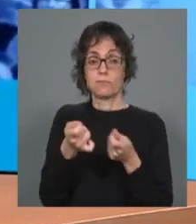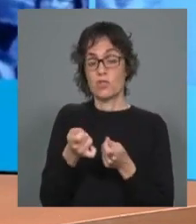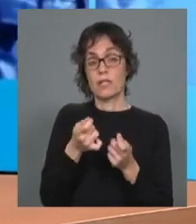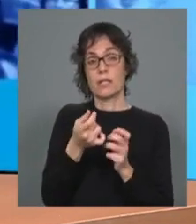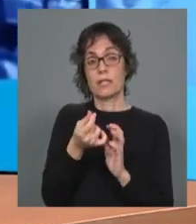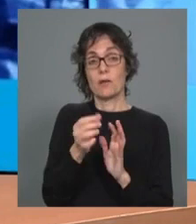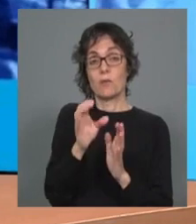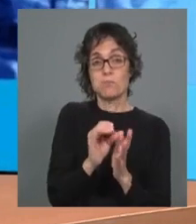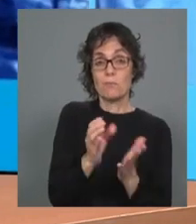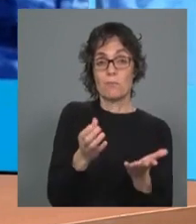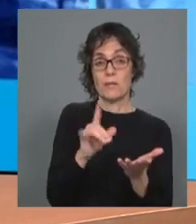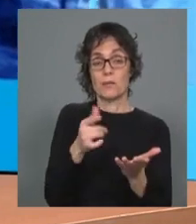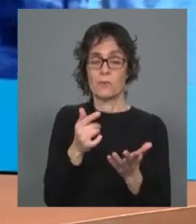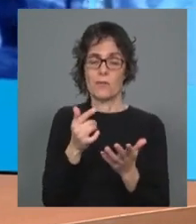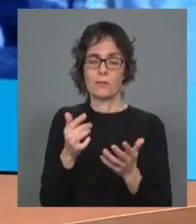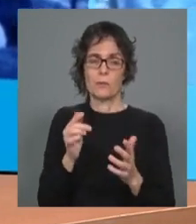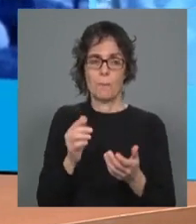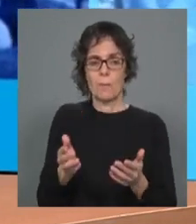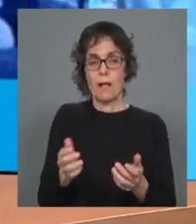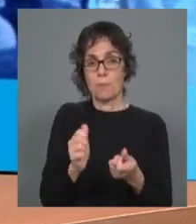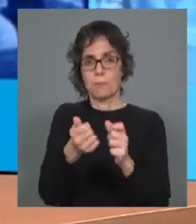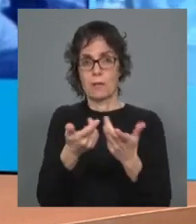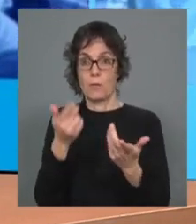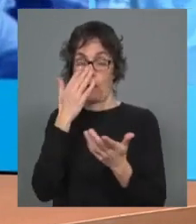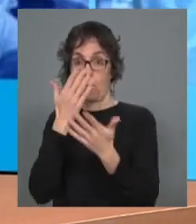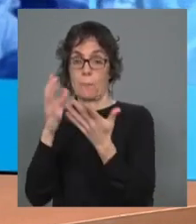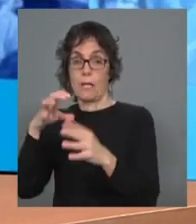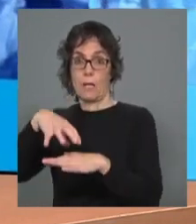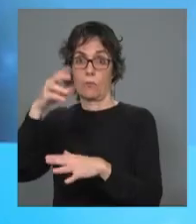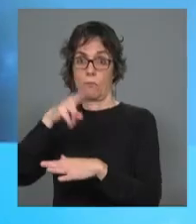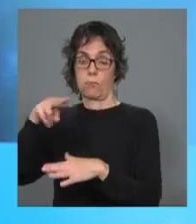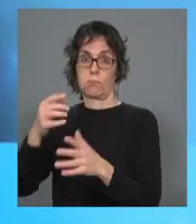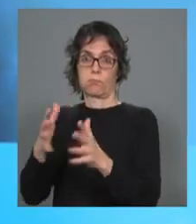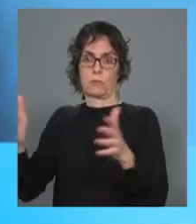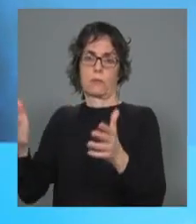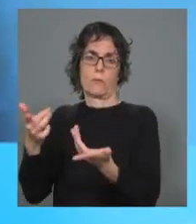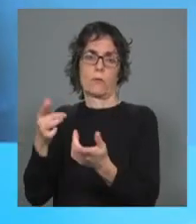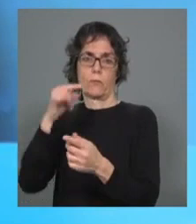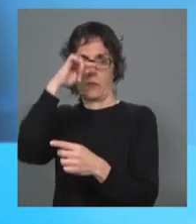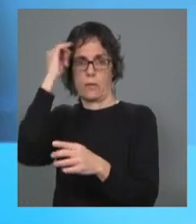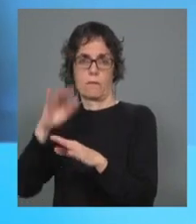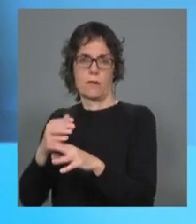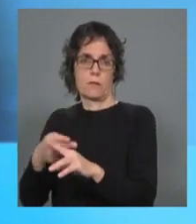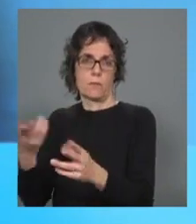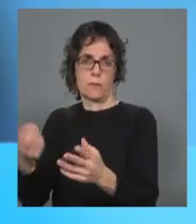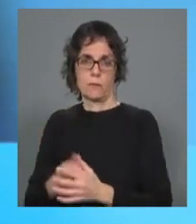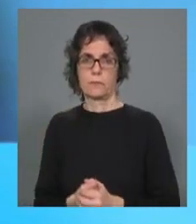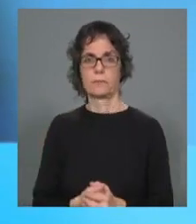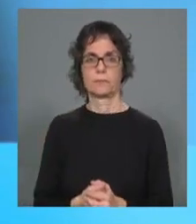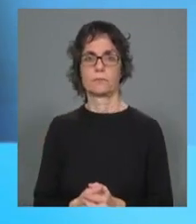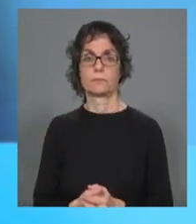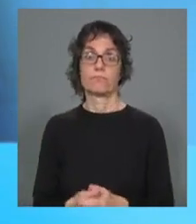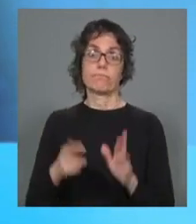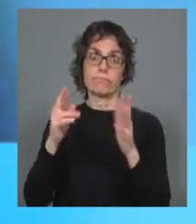uma adaptação mais suave do que no caso dos grandes museus. Claro. Vamos esperar que agora também, ao que parece, este